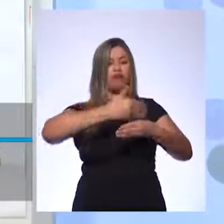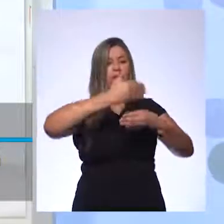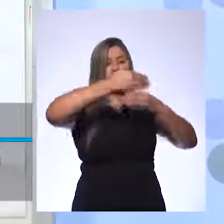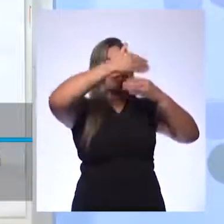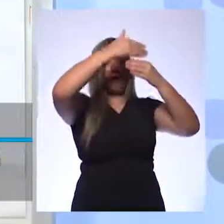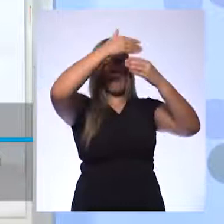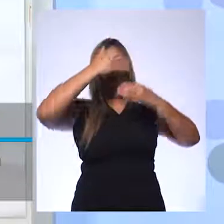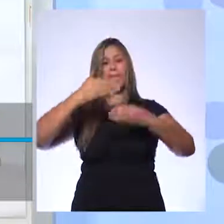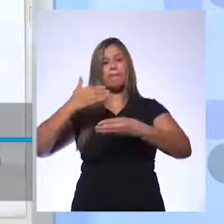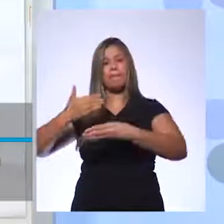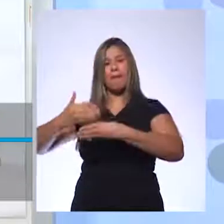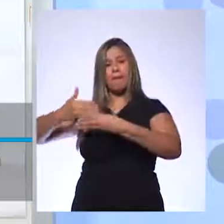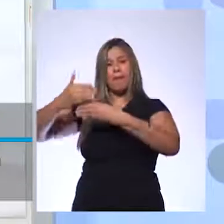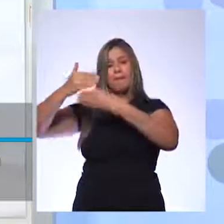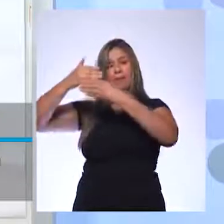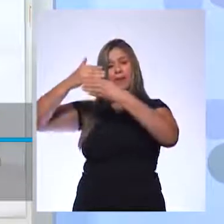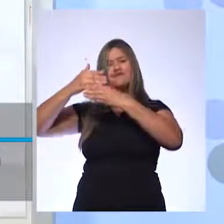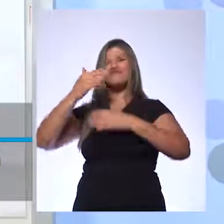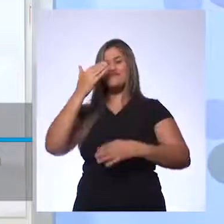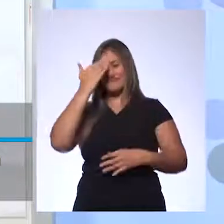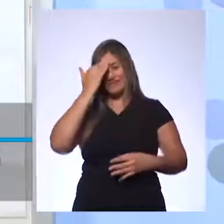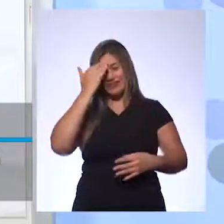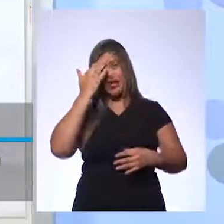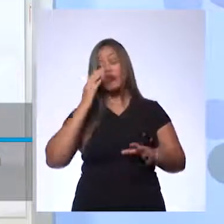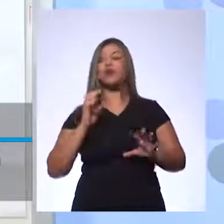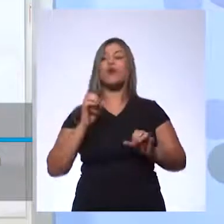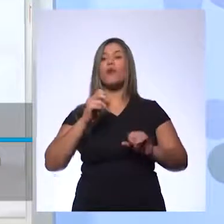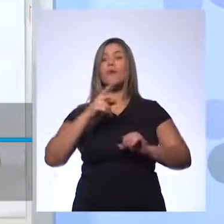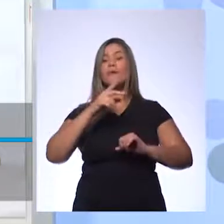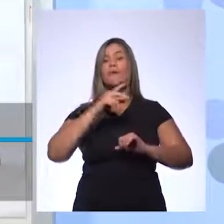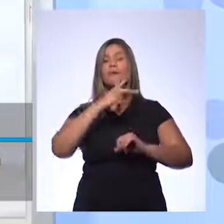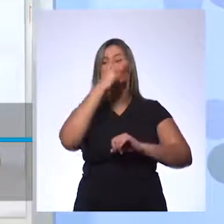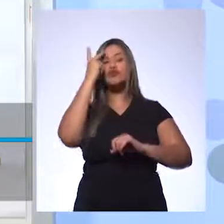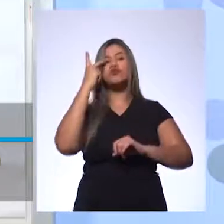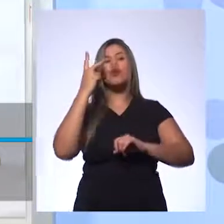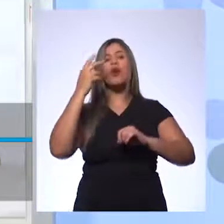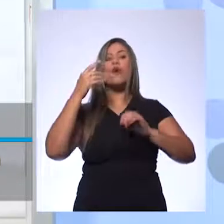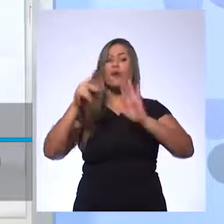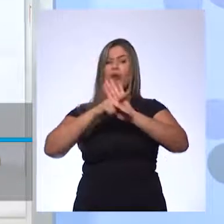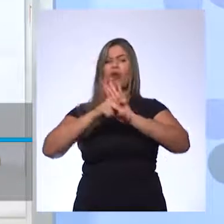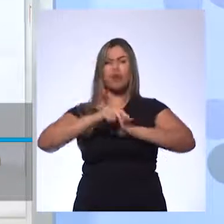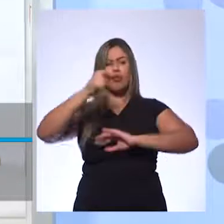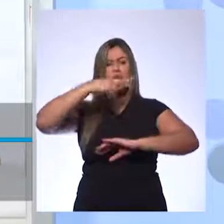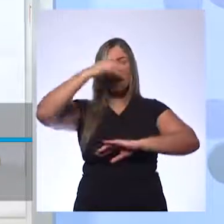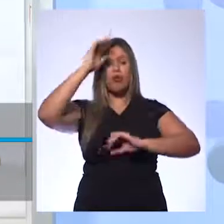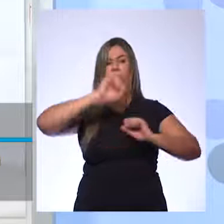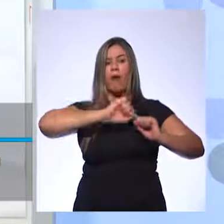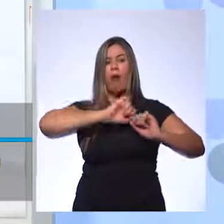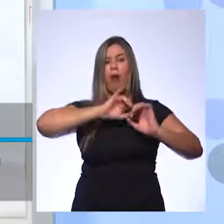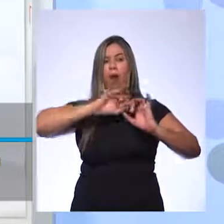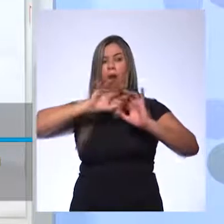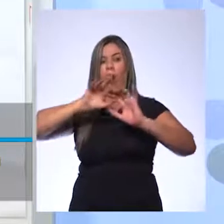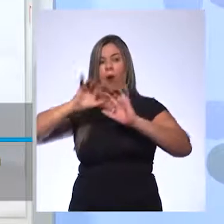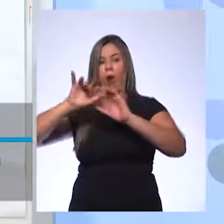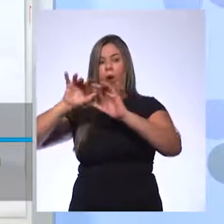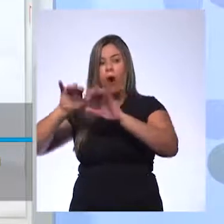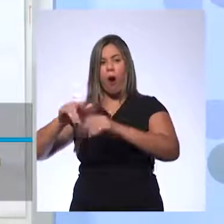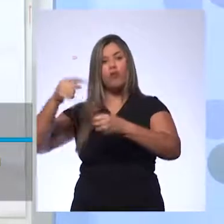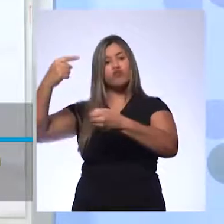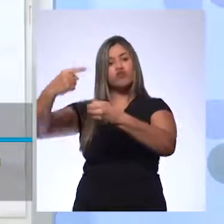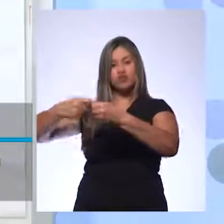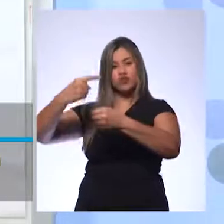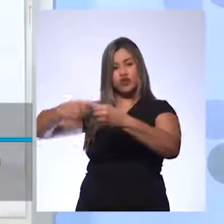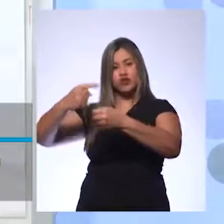as pessoas partiram para o interior por meio daí dos bárbaros e lá no interior foram construindo essas